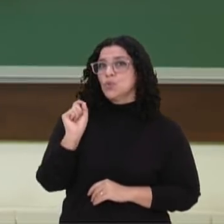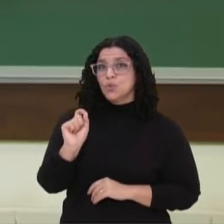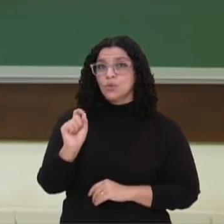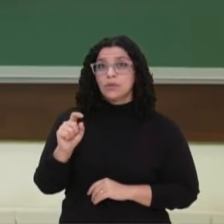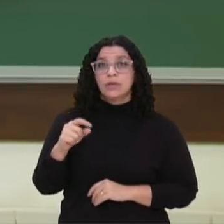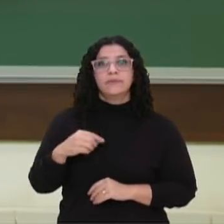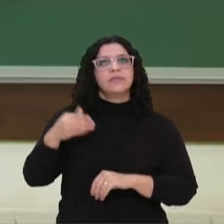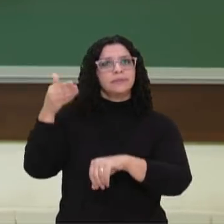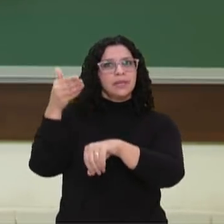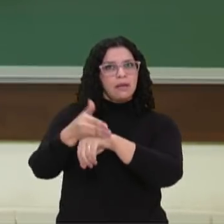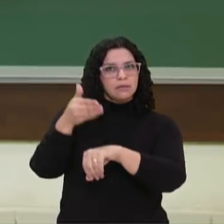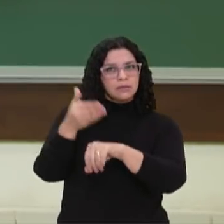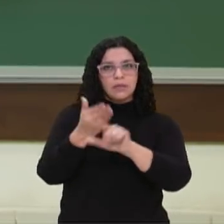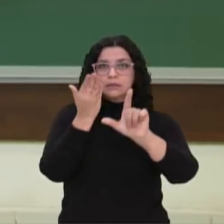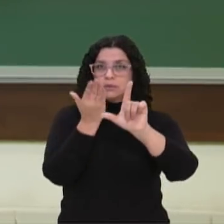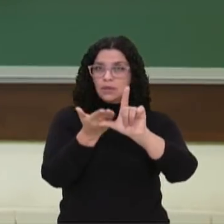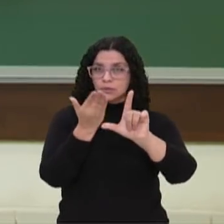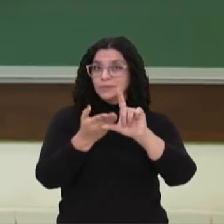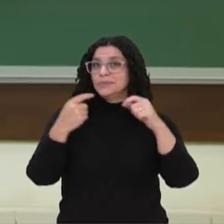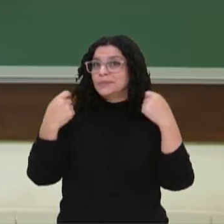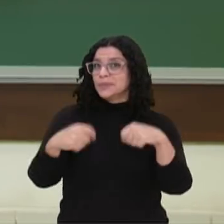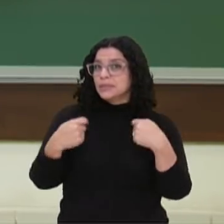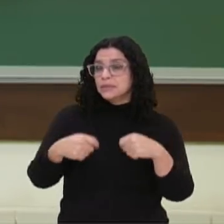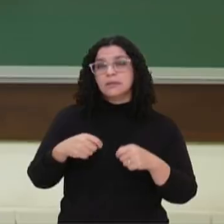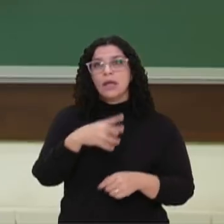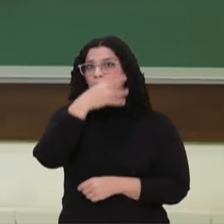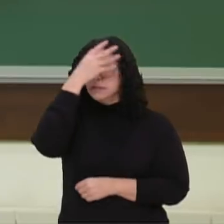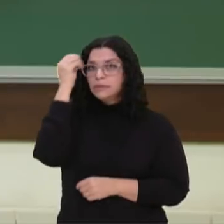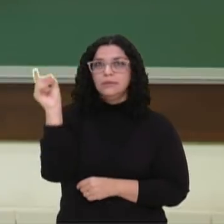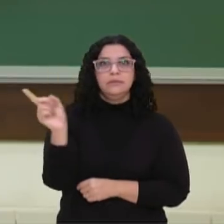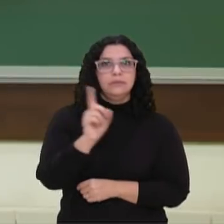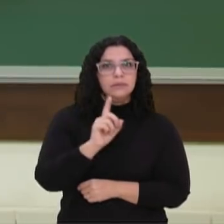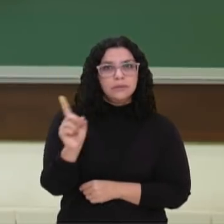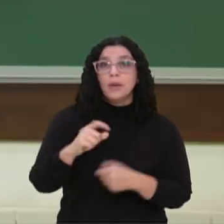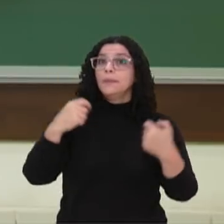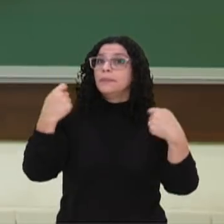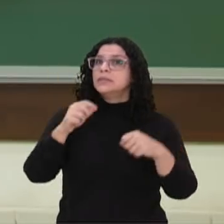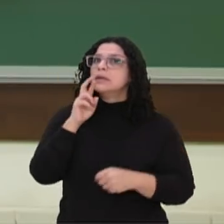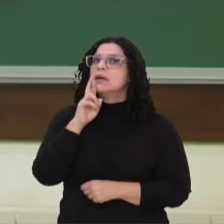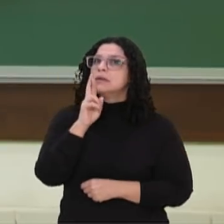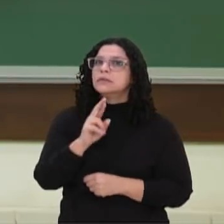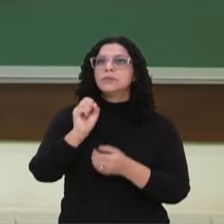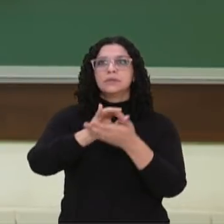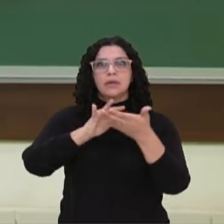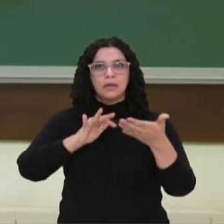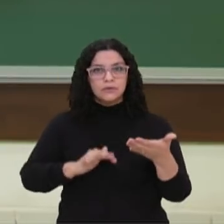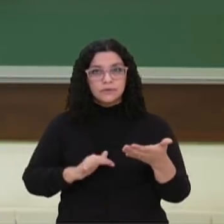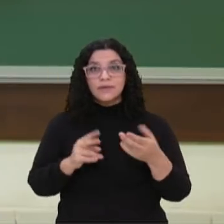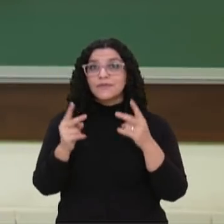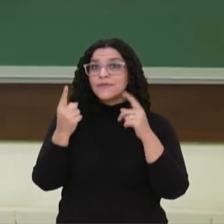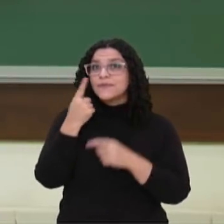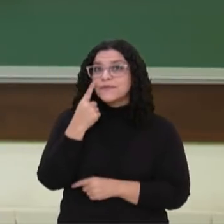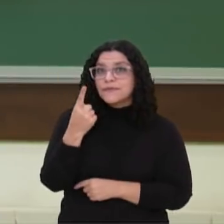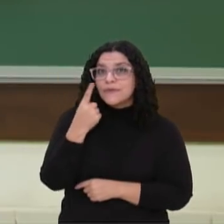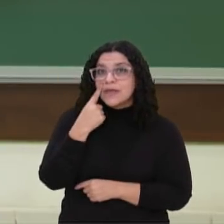de acessarem o Classroom, não esqueçam das atividades, olha